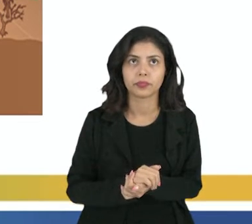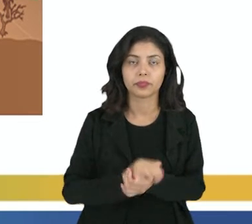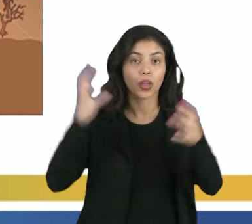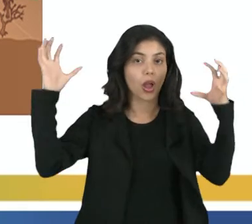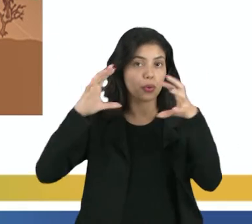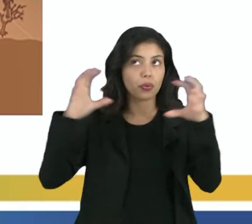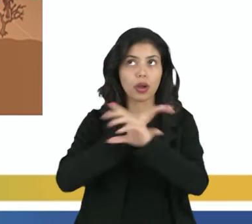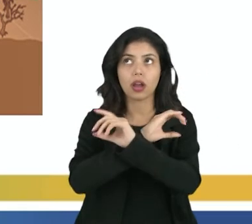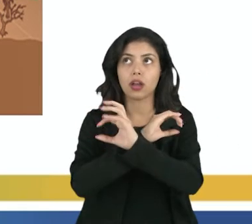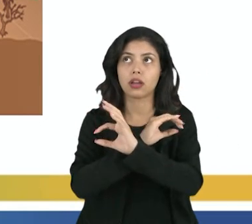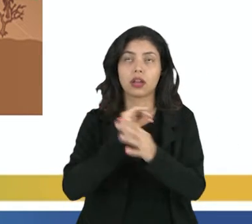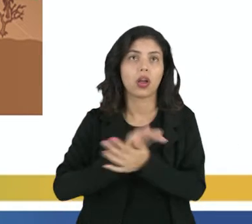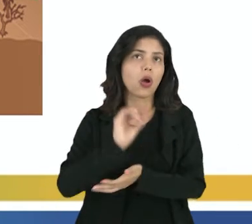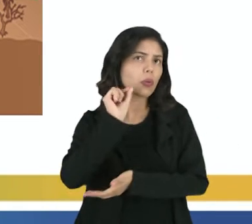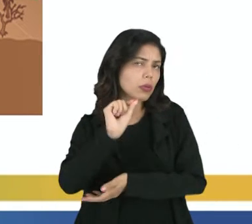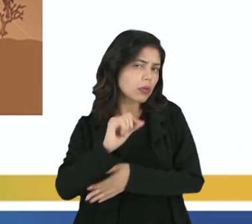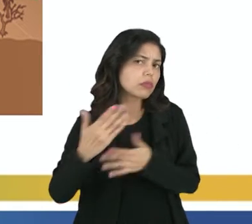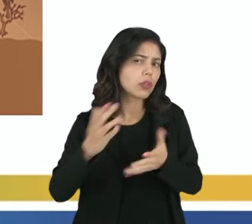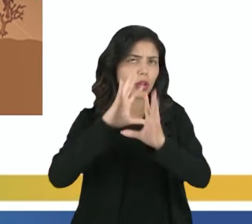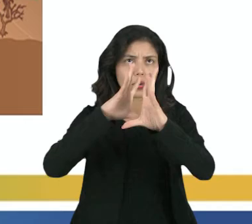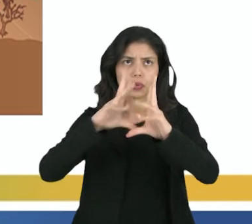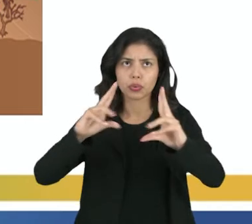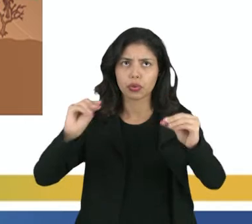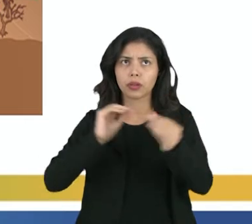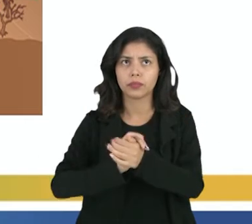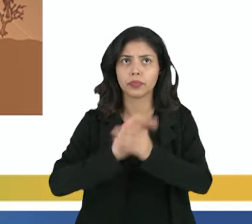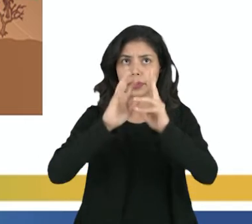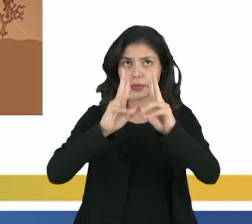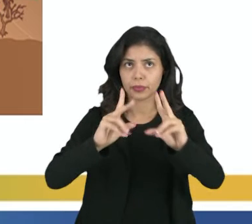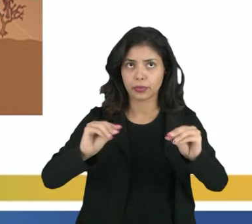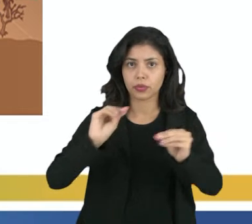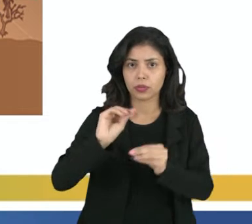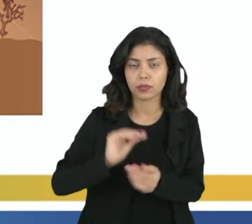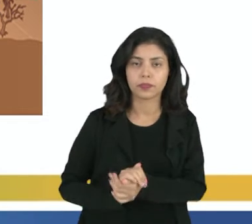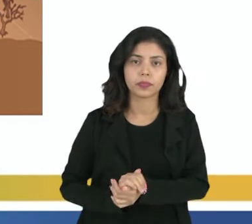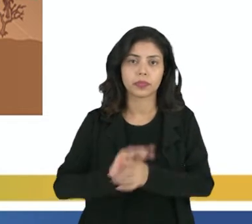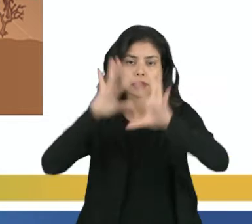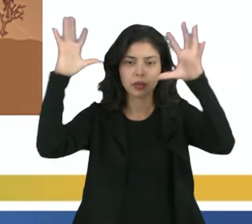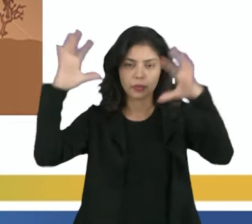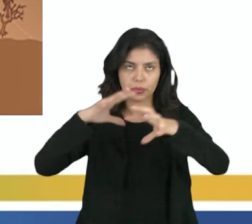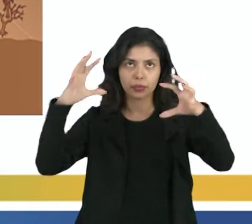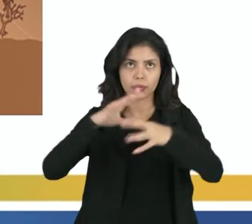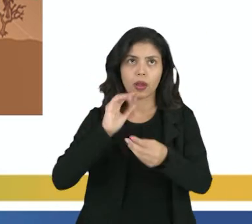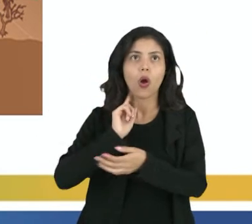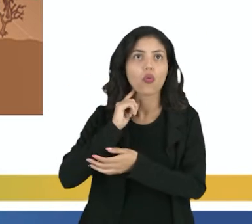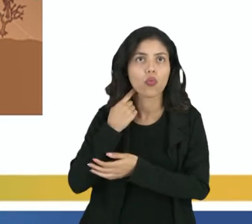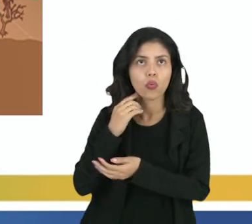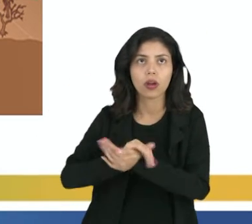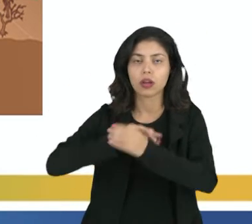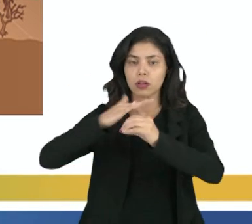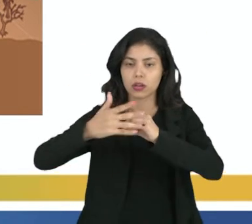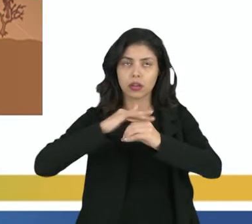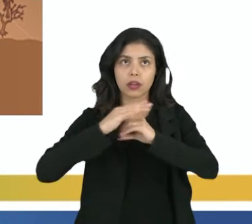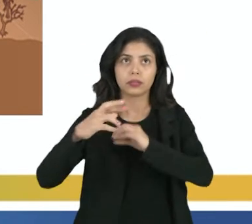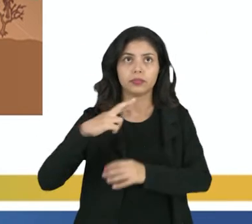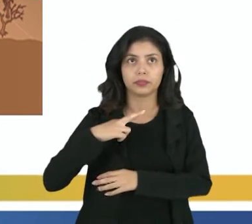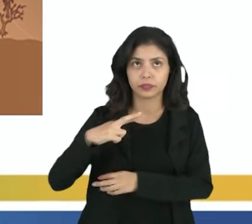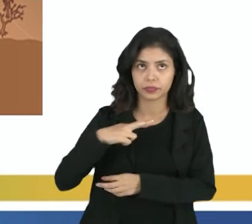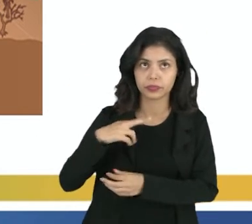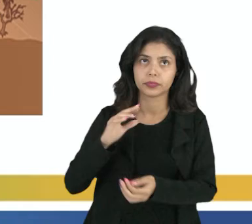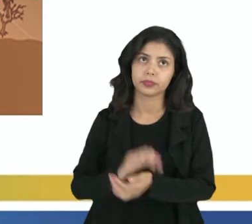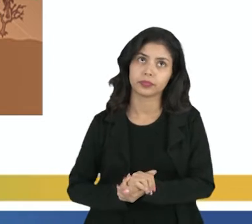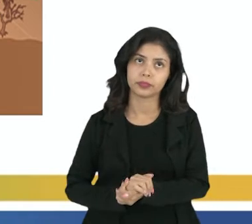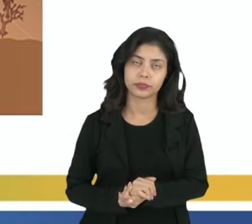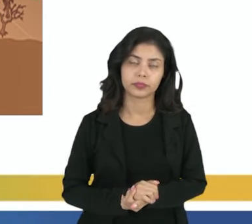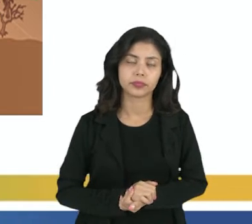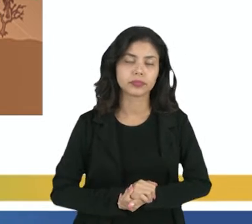a chuva ácida então o que que a chuva ácida é a deposição úmida de poluentes atmosféricos como a gente veio anteriormente